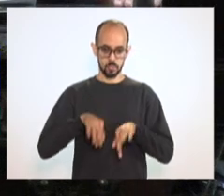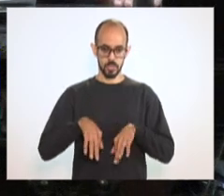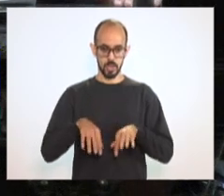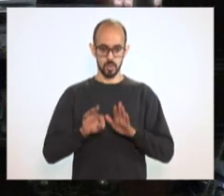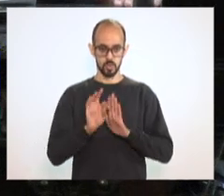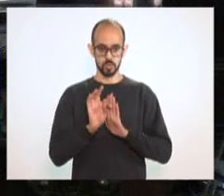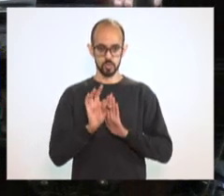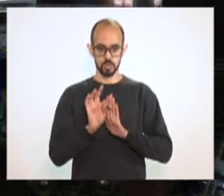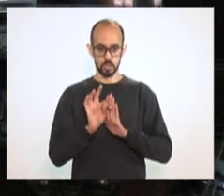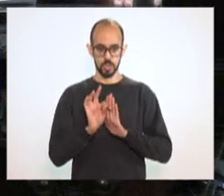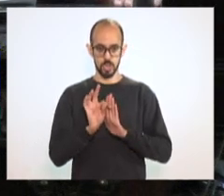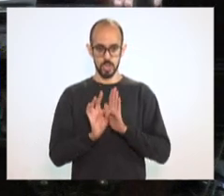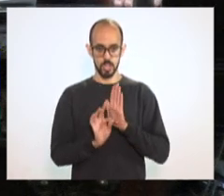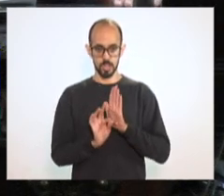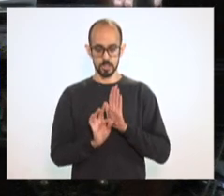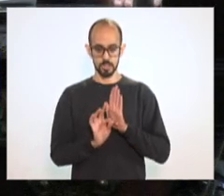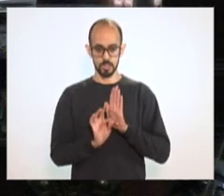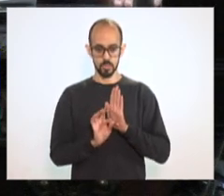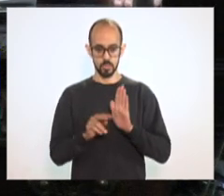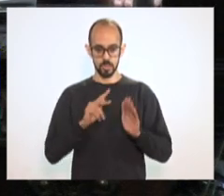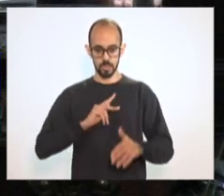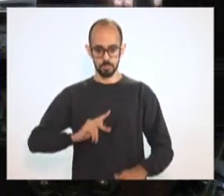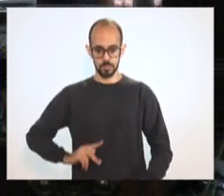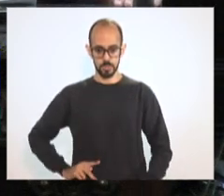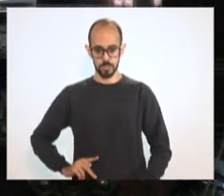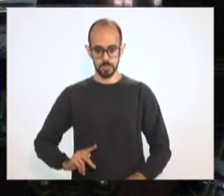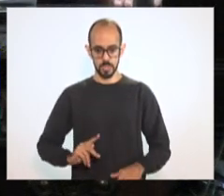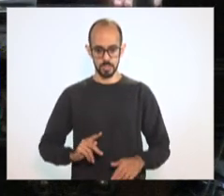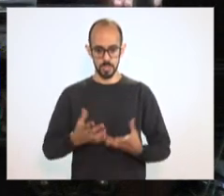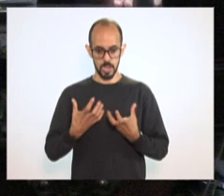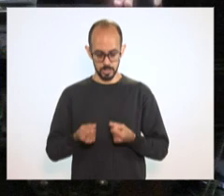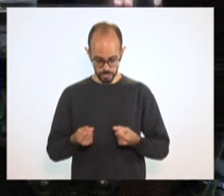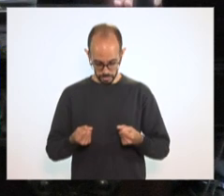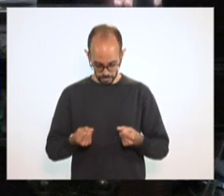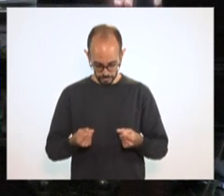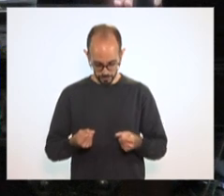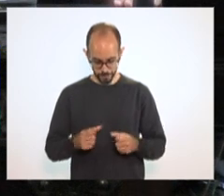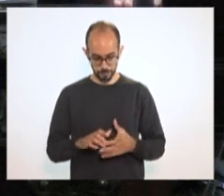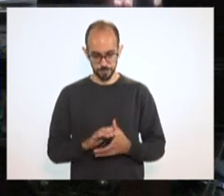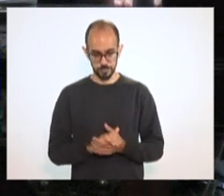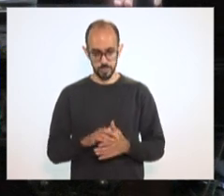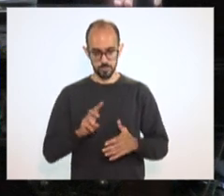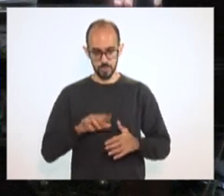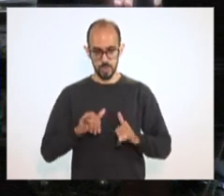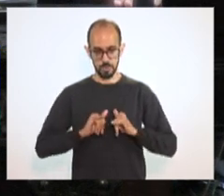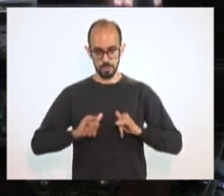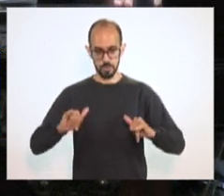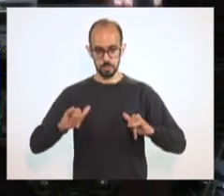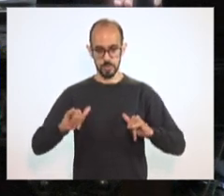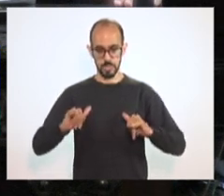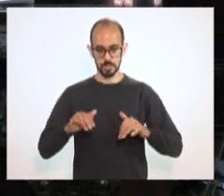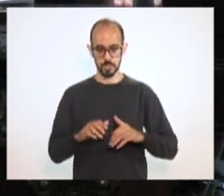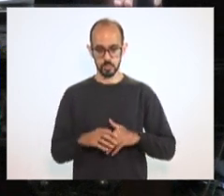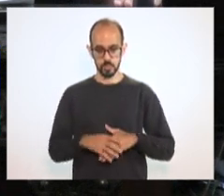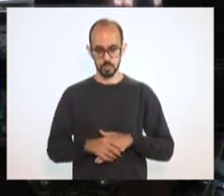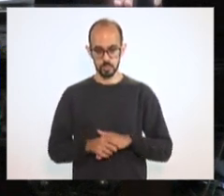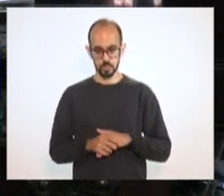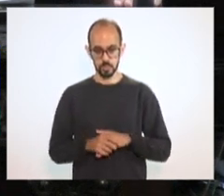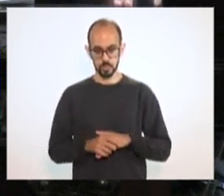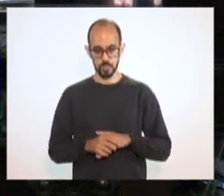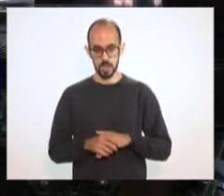que a presidência defere os senhores que aprovam permaneçam como estão aprovada vai a publicação declaração de a presidência